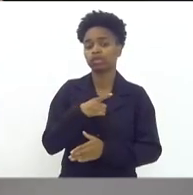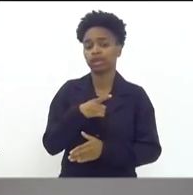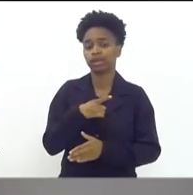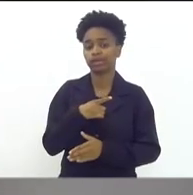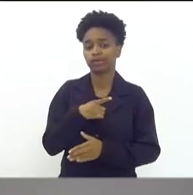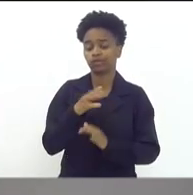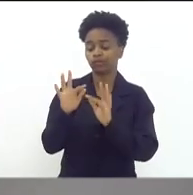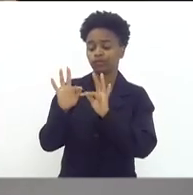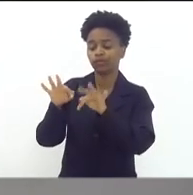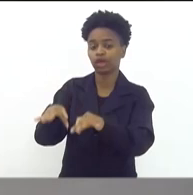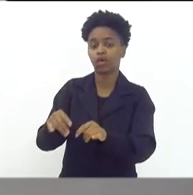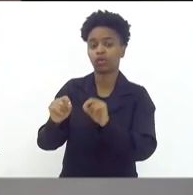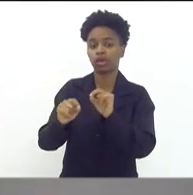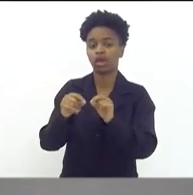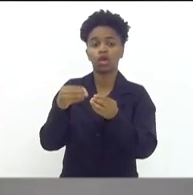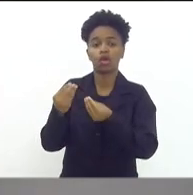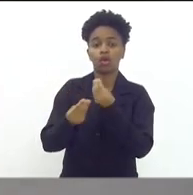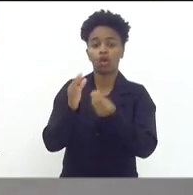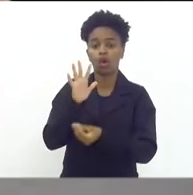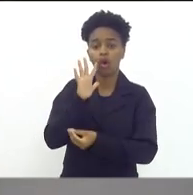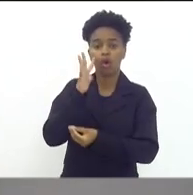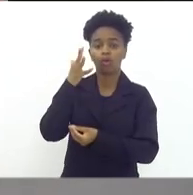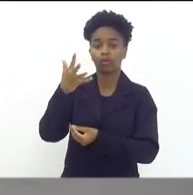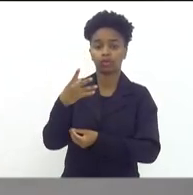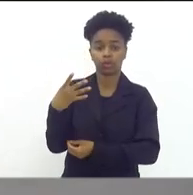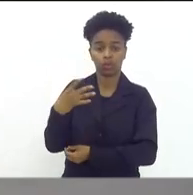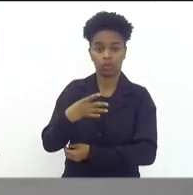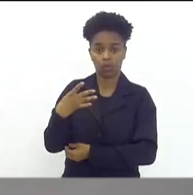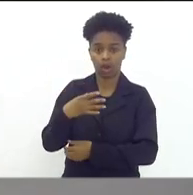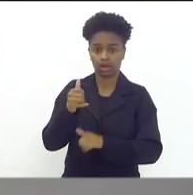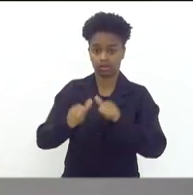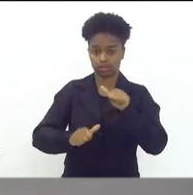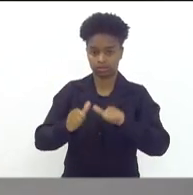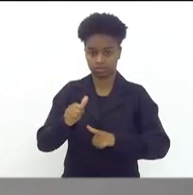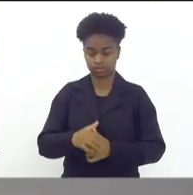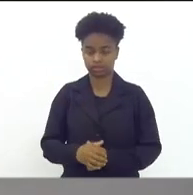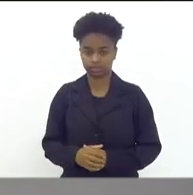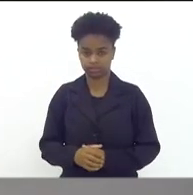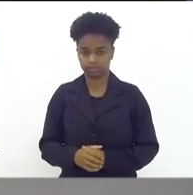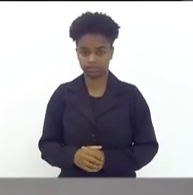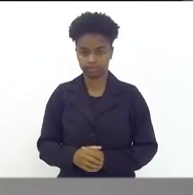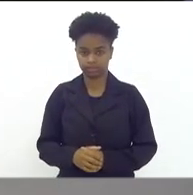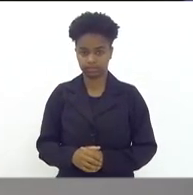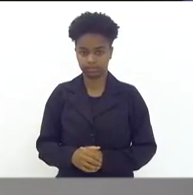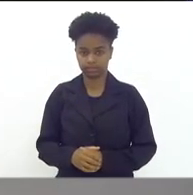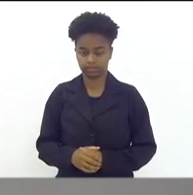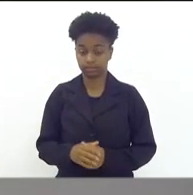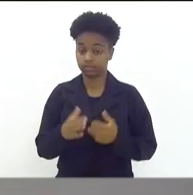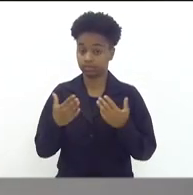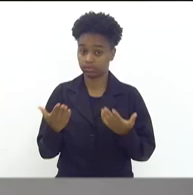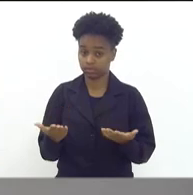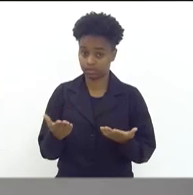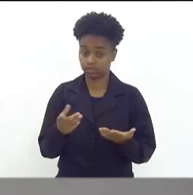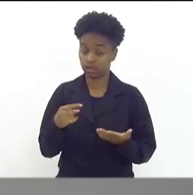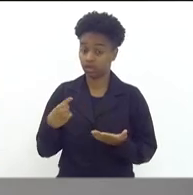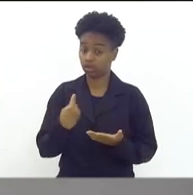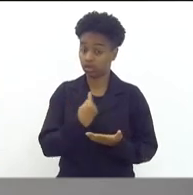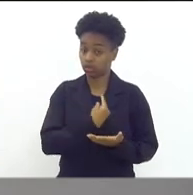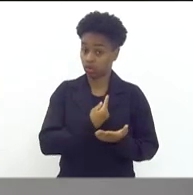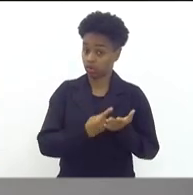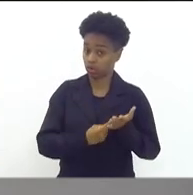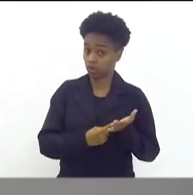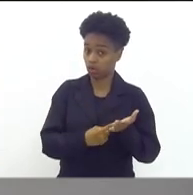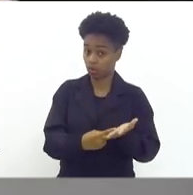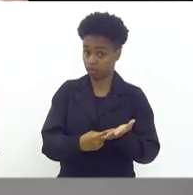que vai ser a conclusão desta quarta revisão então é que a gente se compromete